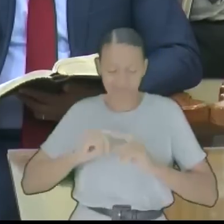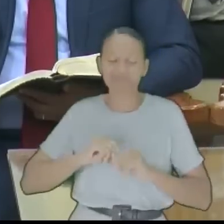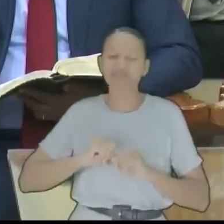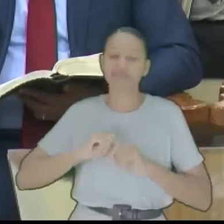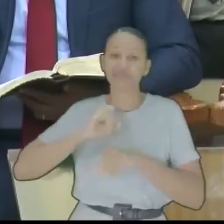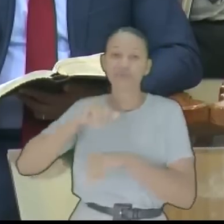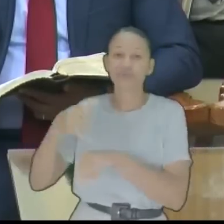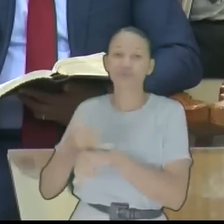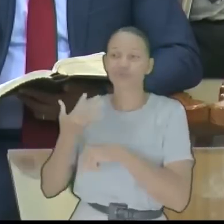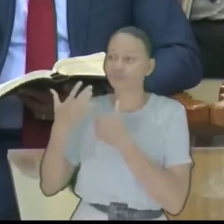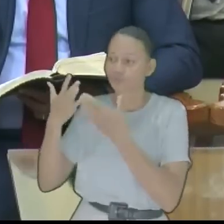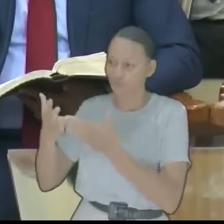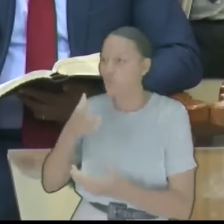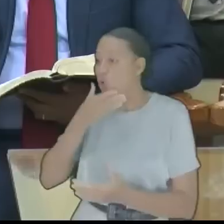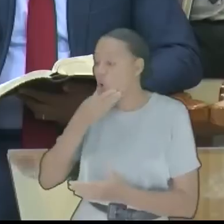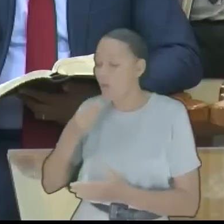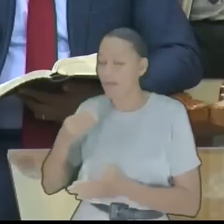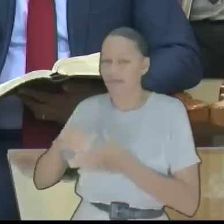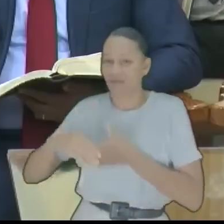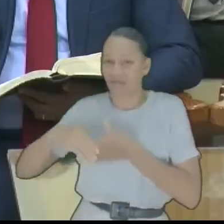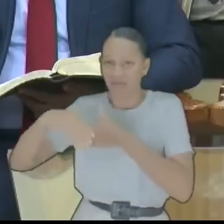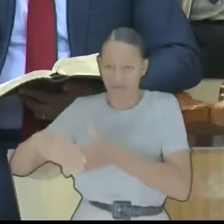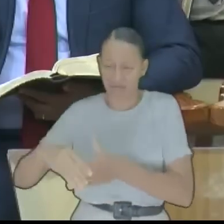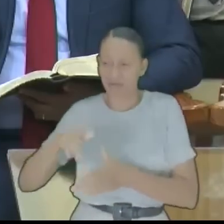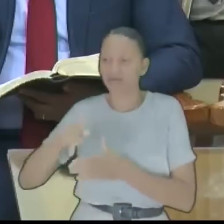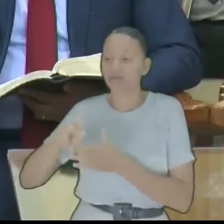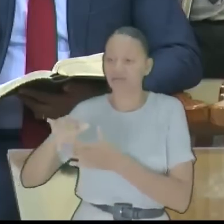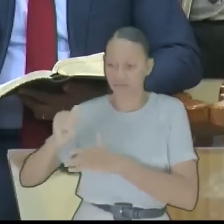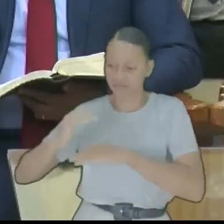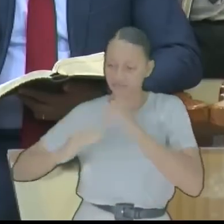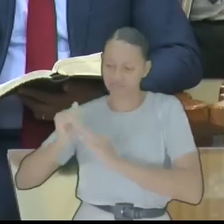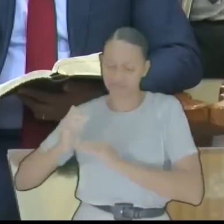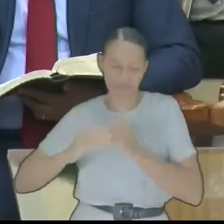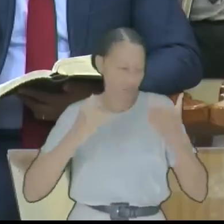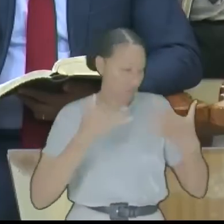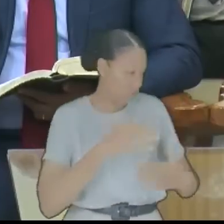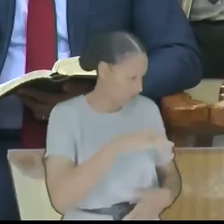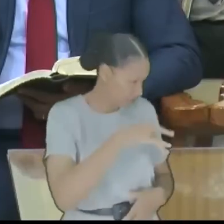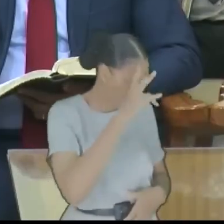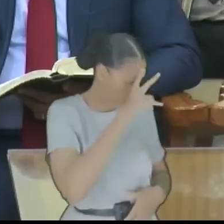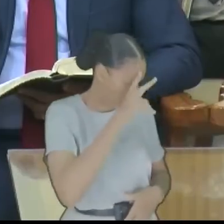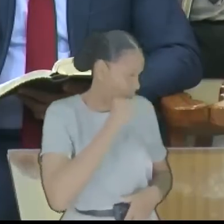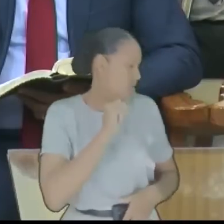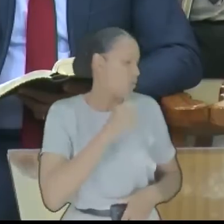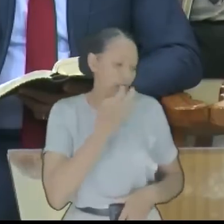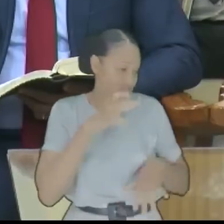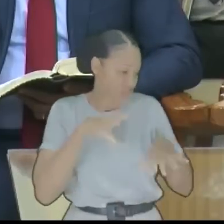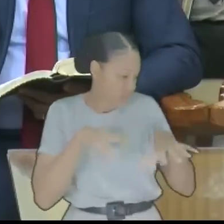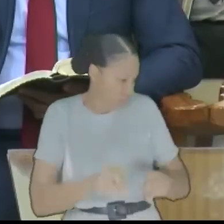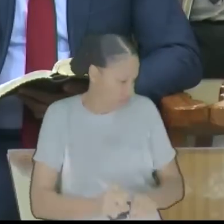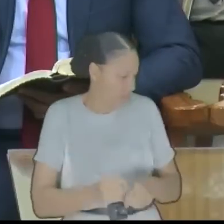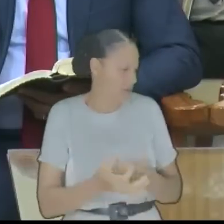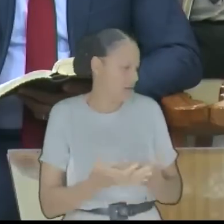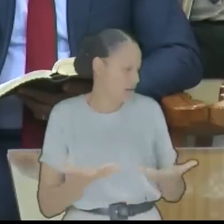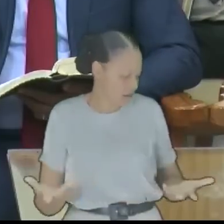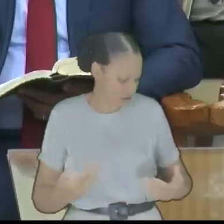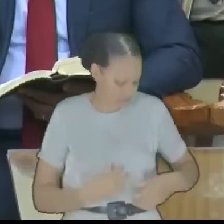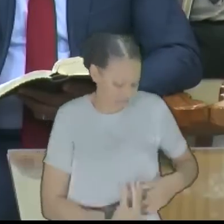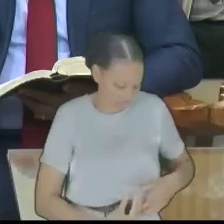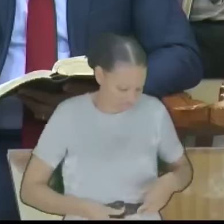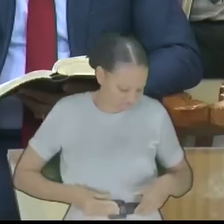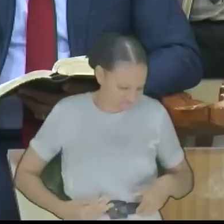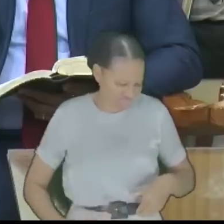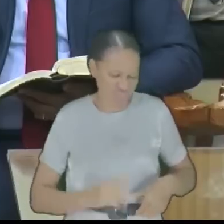o guia, ele nos explicou que os restos dos animais do sacrifício, as vísceras, as